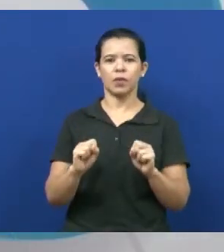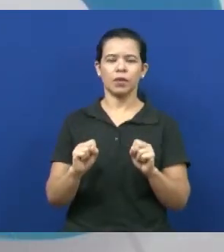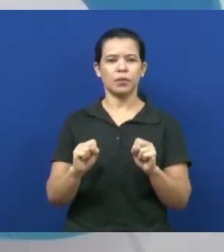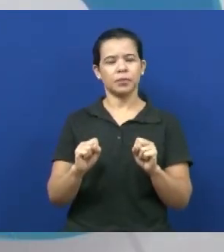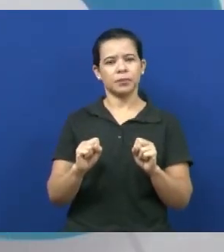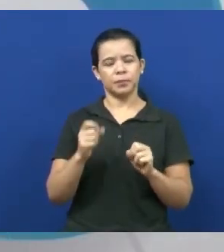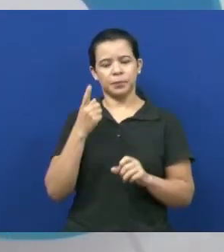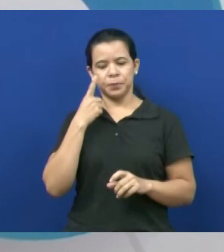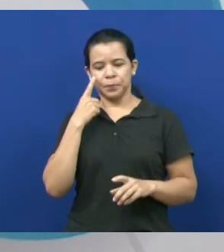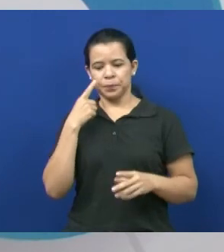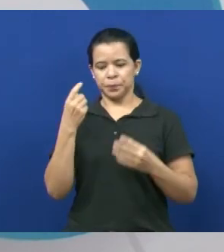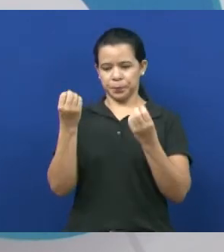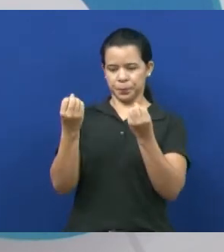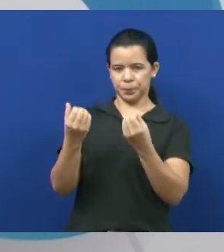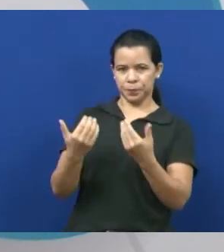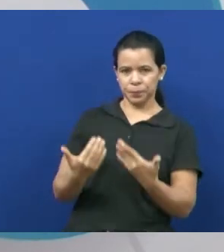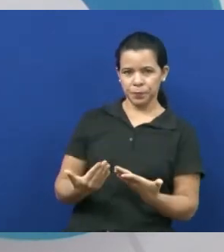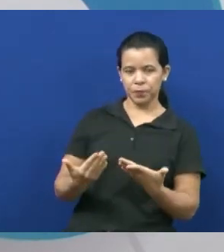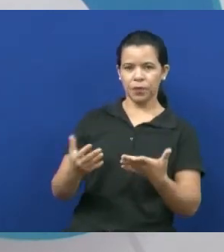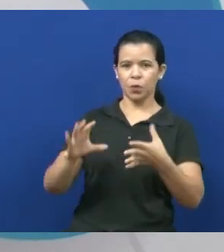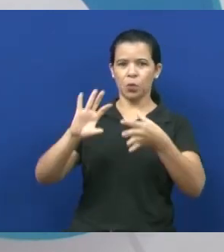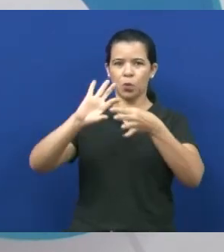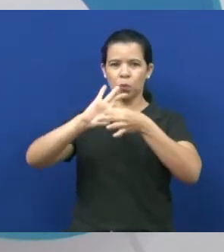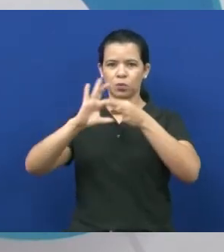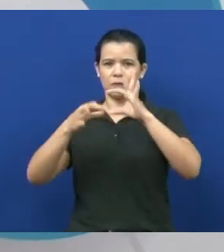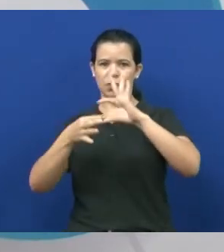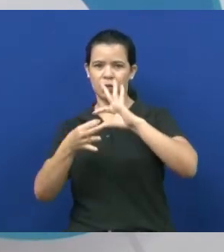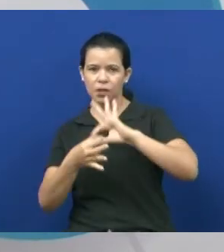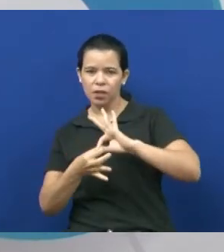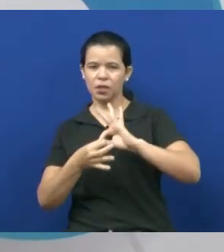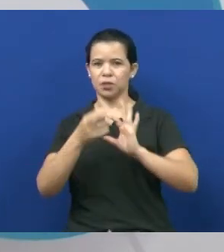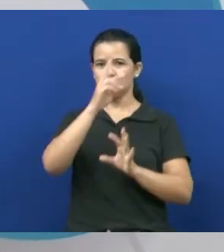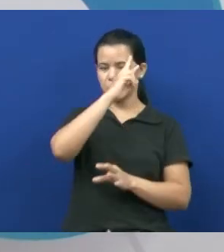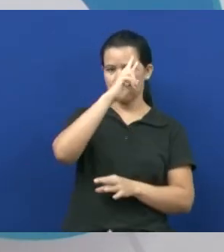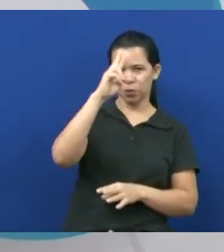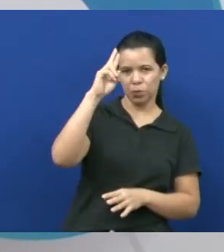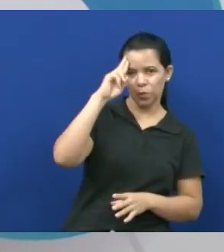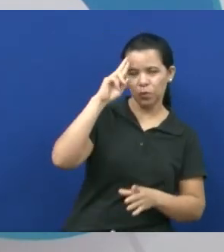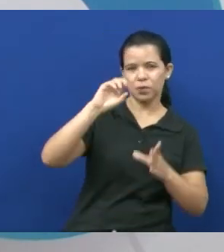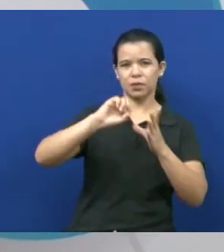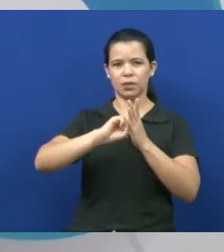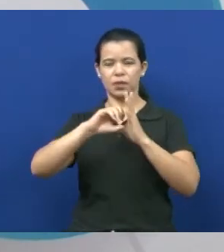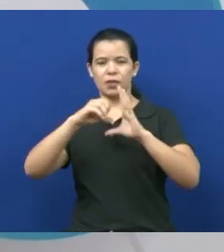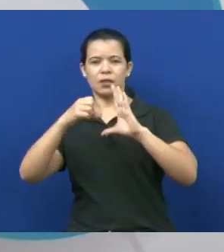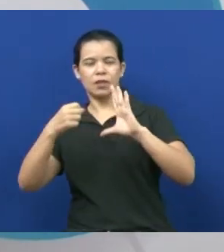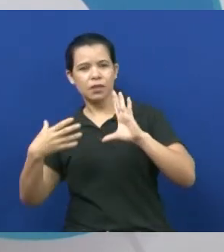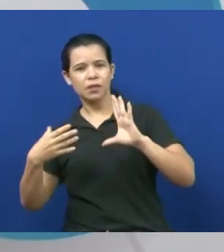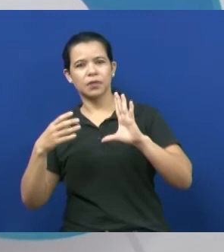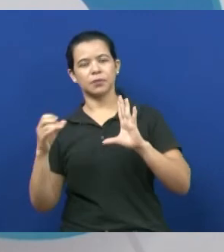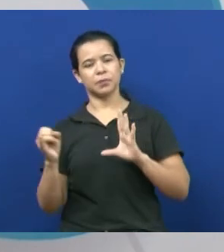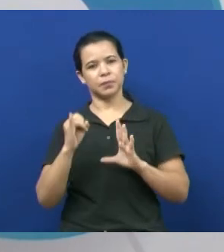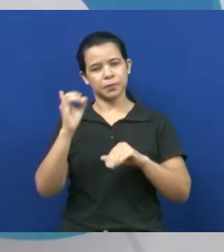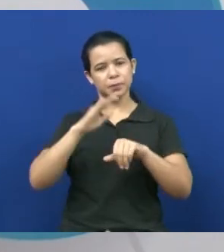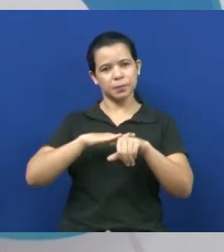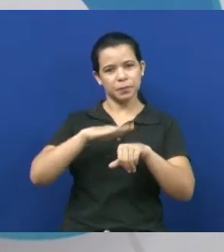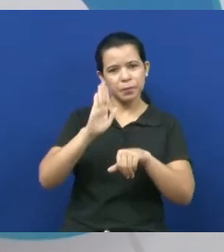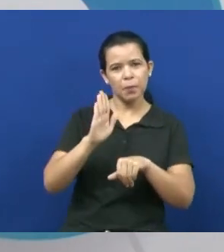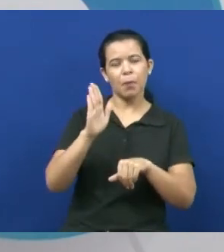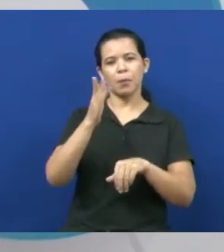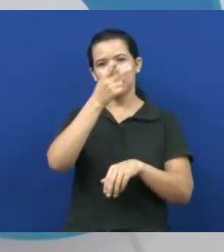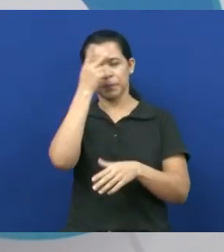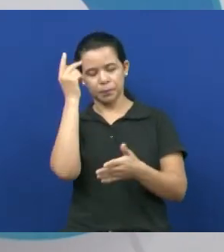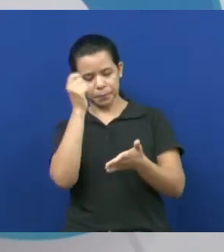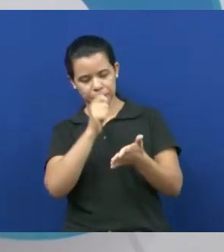falar aqui no sobre o contexto histórico, as características principais, né, os autores e a produção